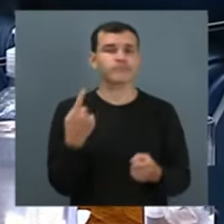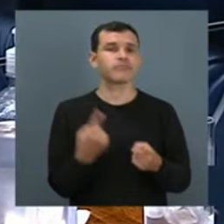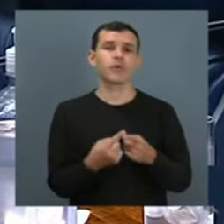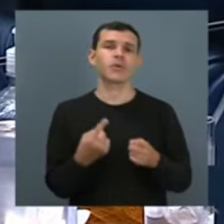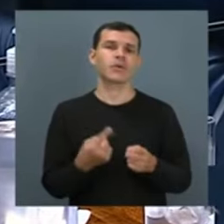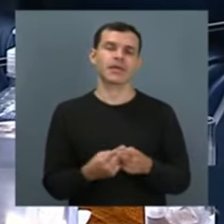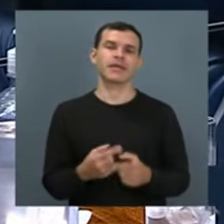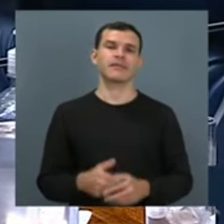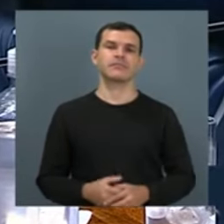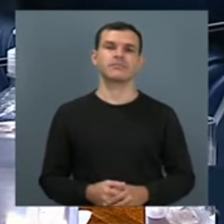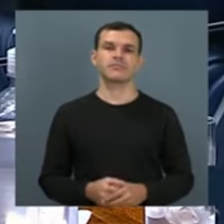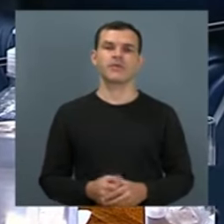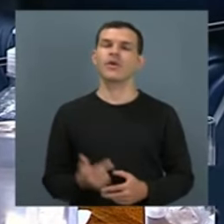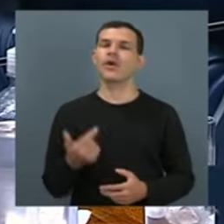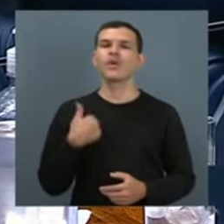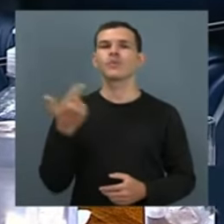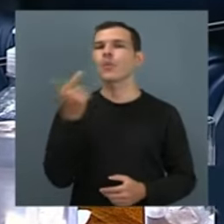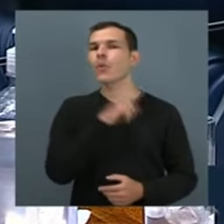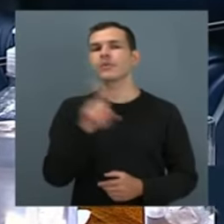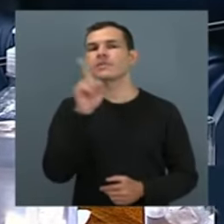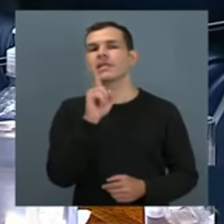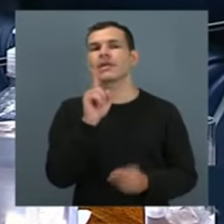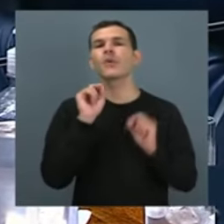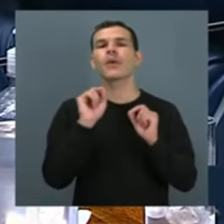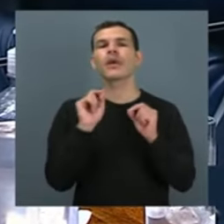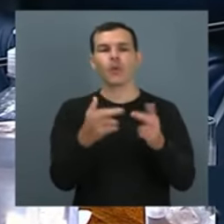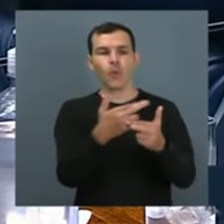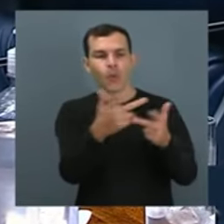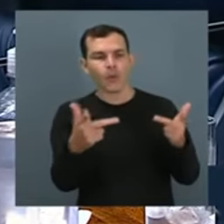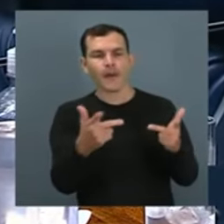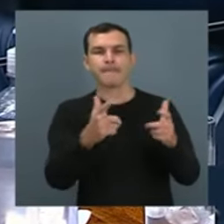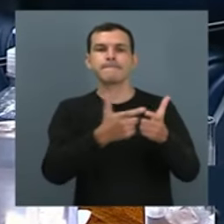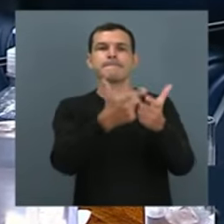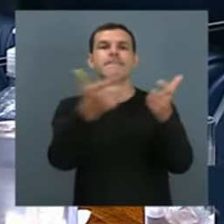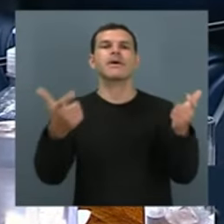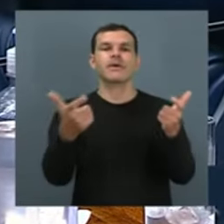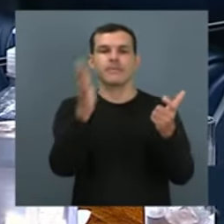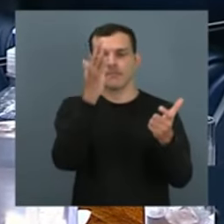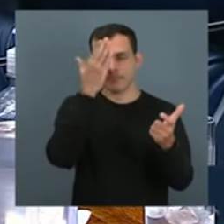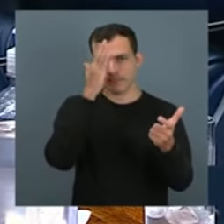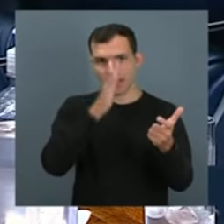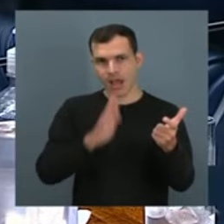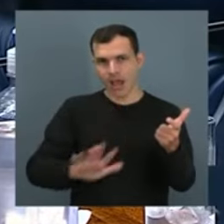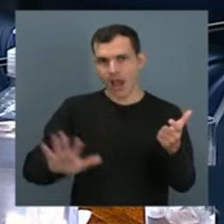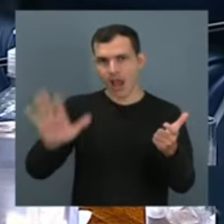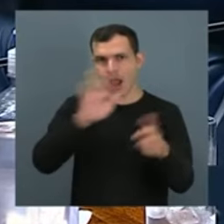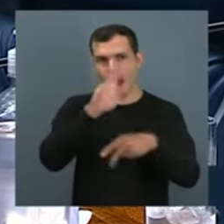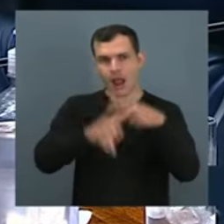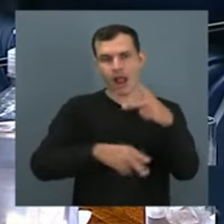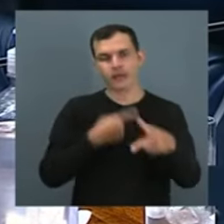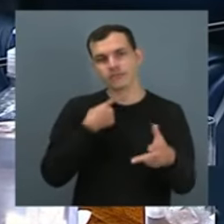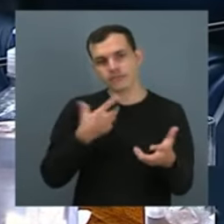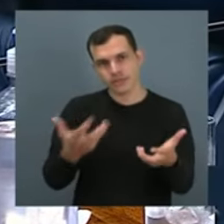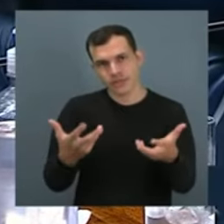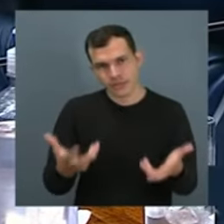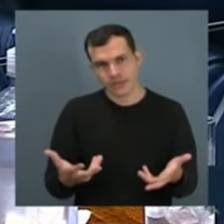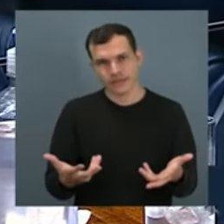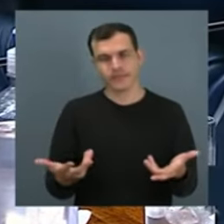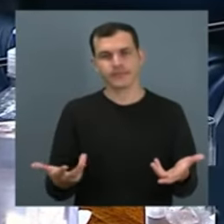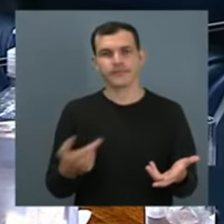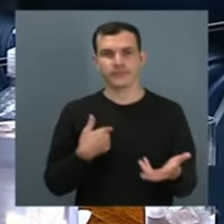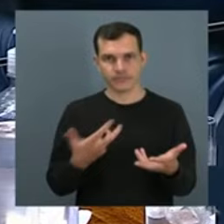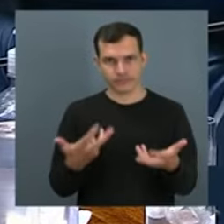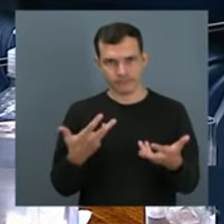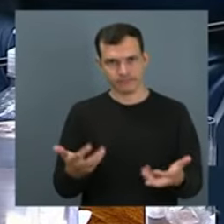algo que a maioria do país do bem queria, né? Essa é uma realidade que eu queria lembrar